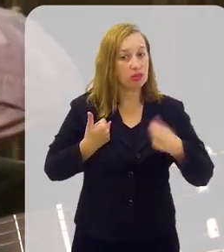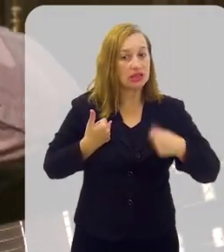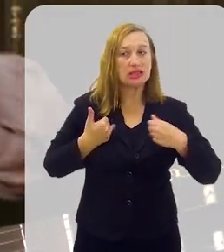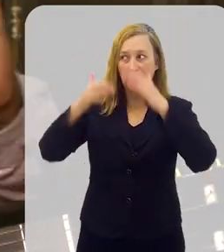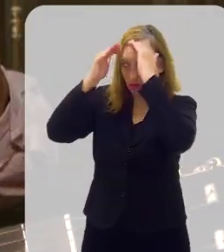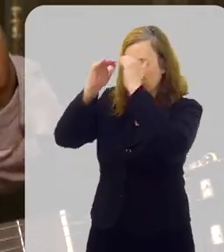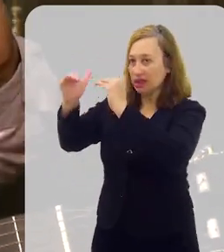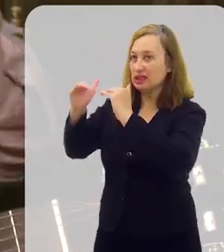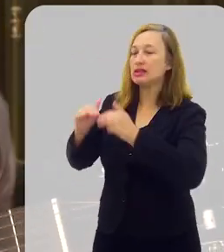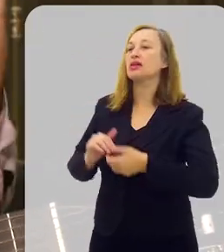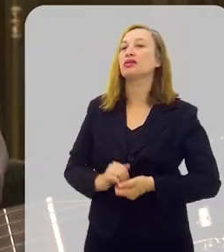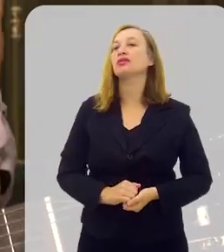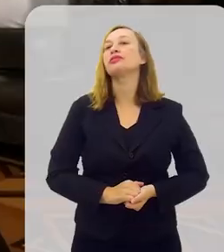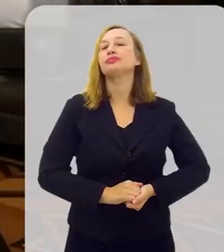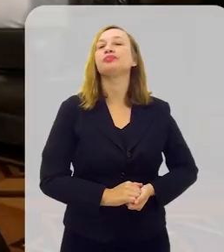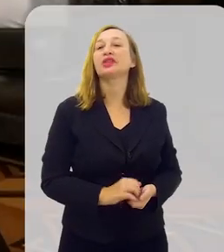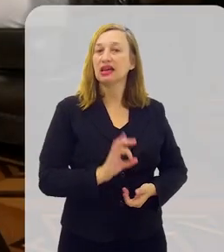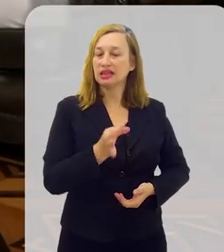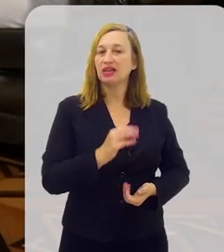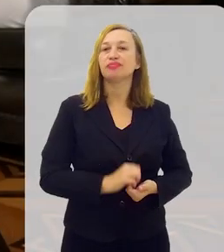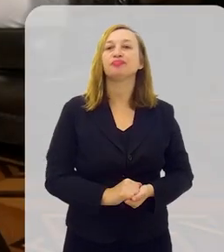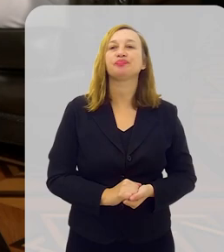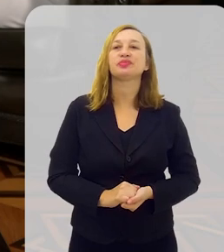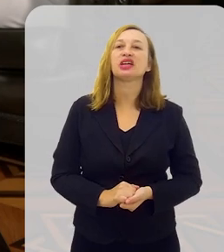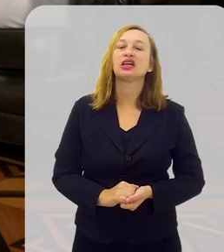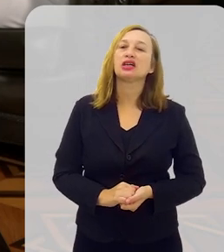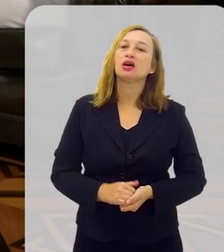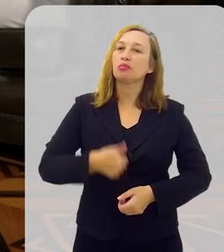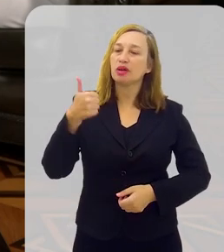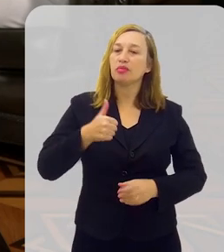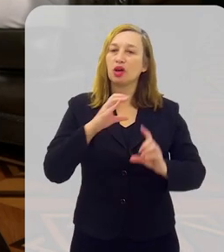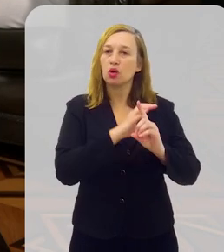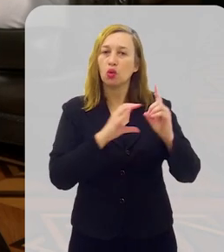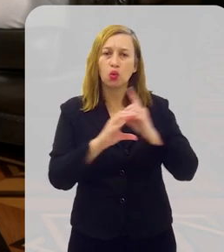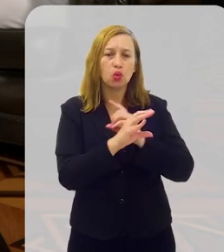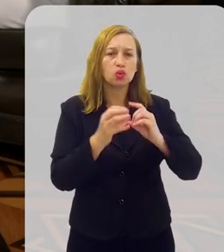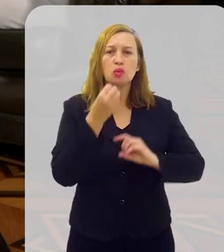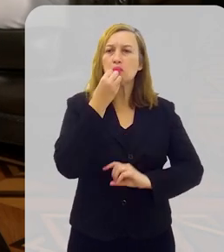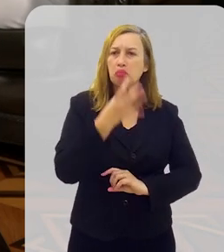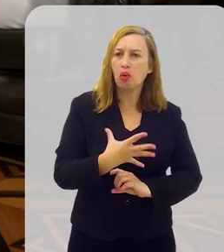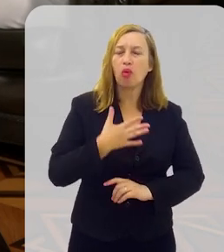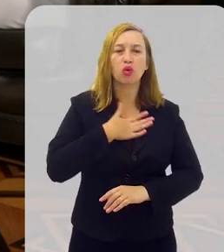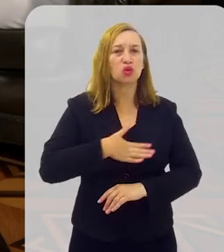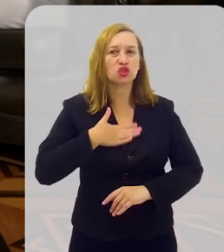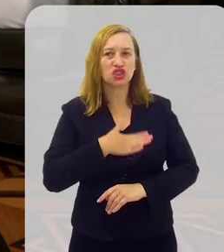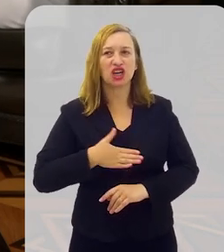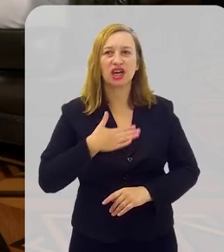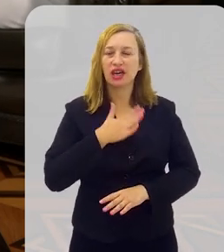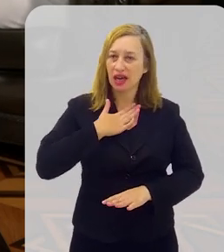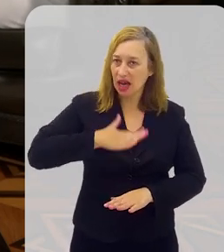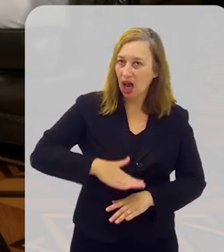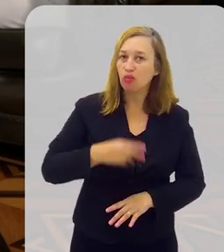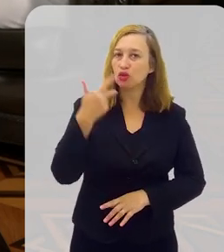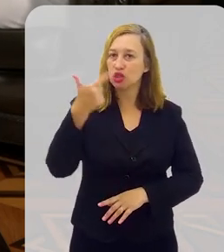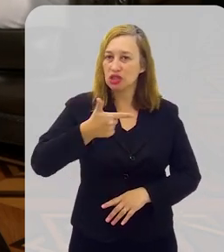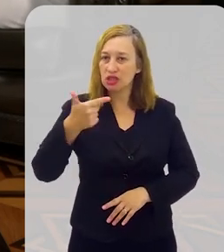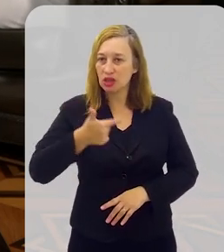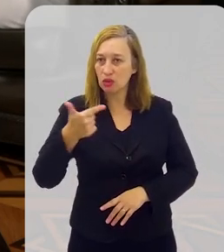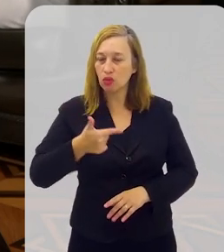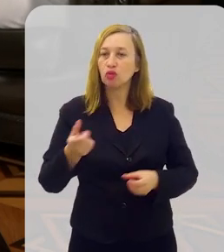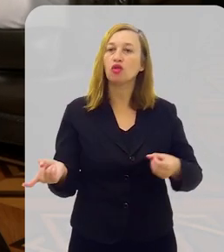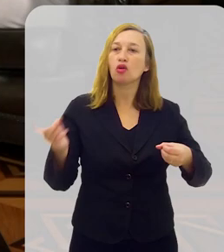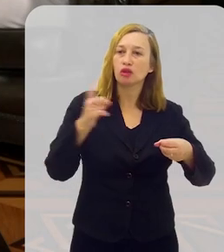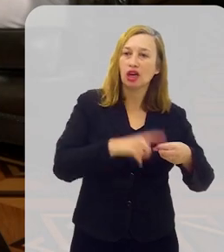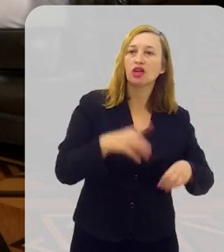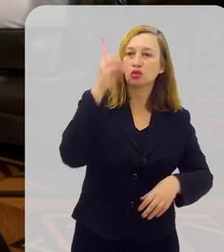se deslocar para a igreja. Exatamente, porque se Deus falou comigo... Opa, eu quero ouvir o que Ele tem para falar. Certo. Primeiro